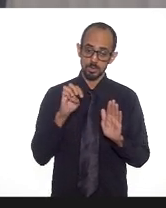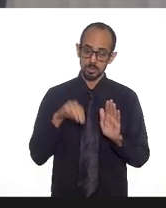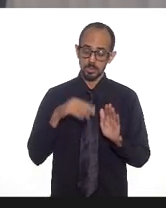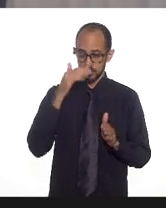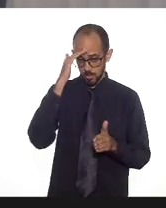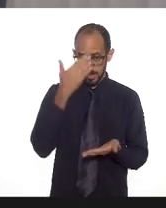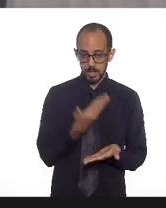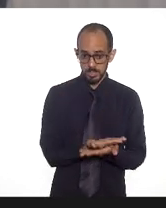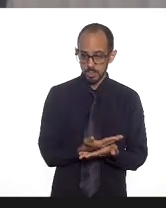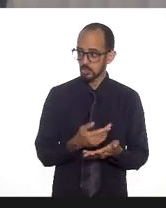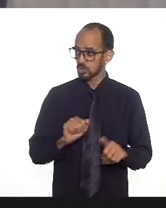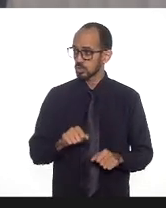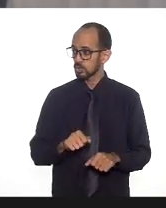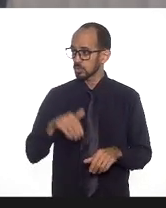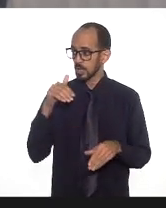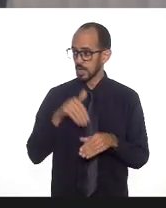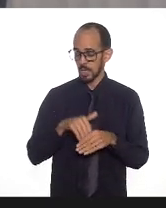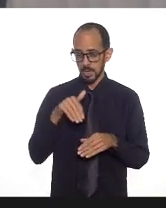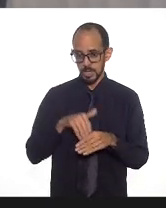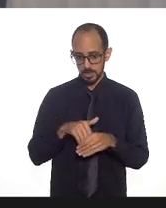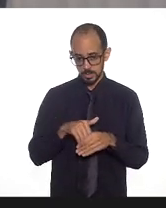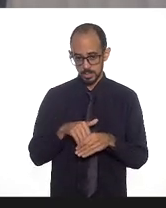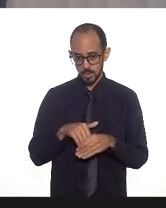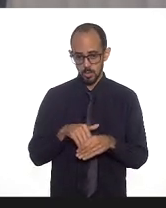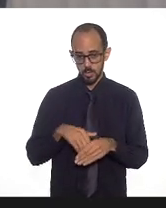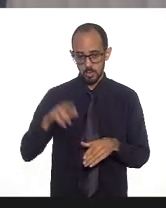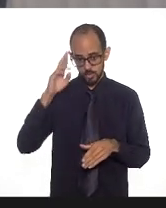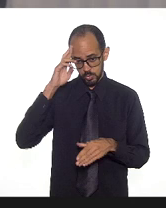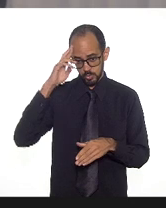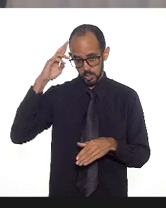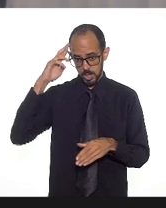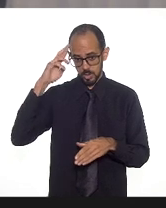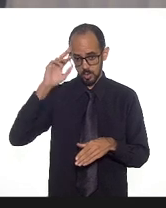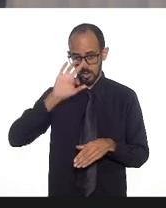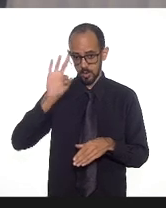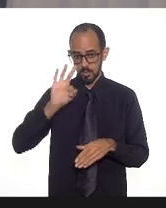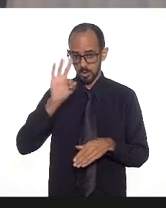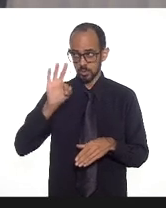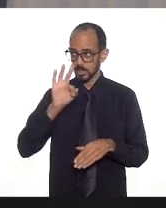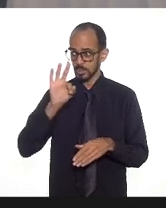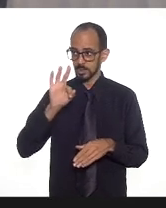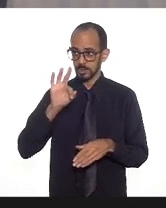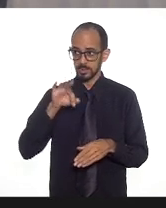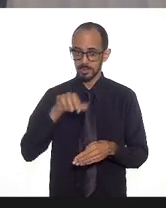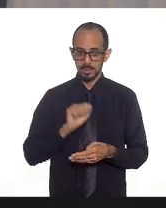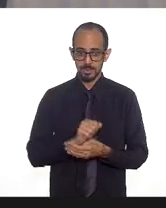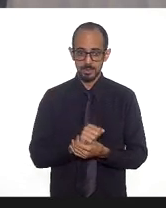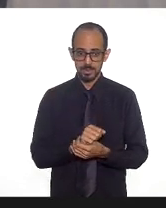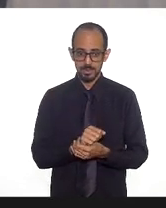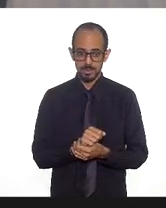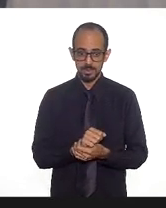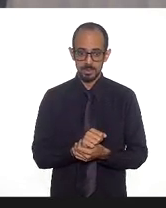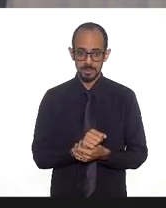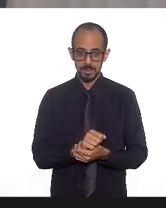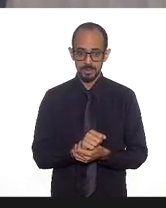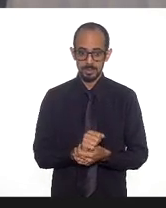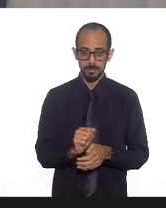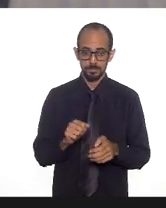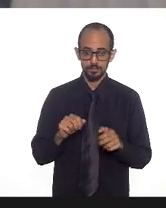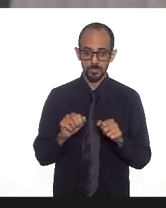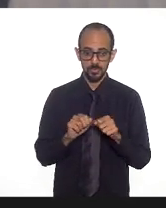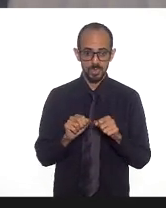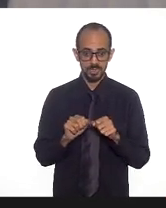a eleição dos reitores dentro das universidades, além de democratizar o processo, tem permitido